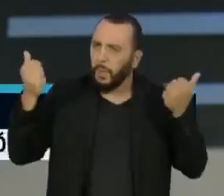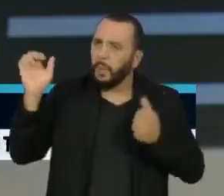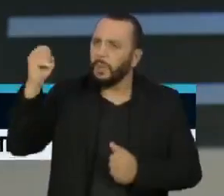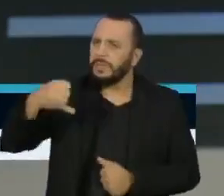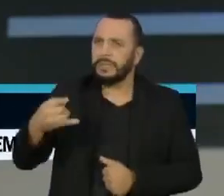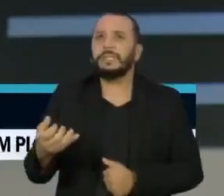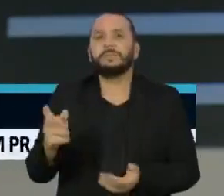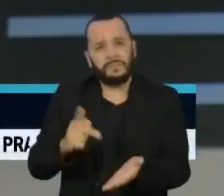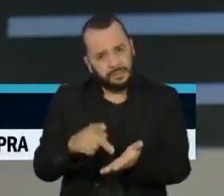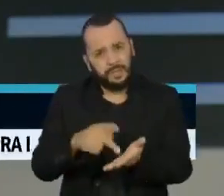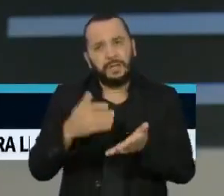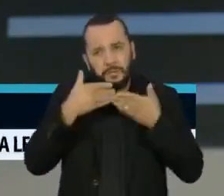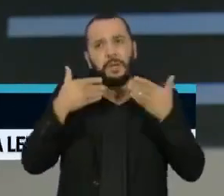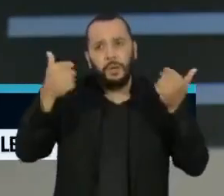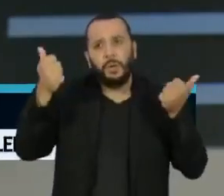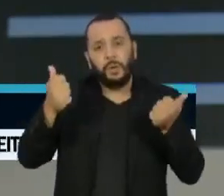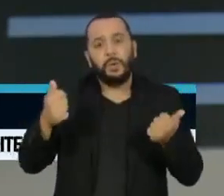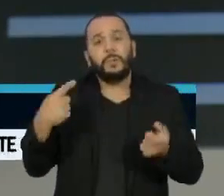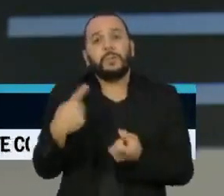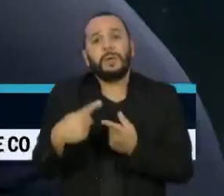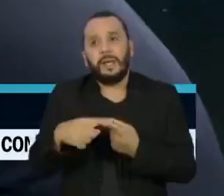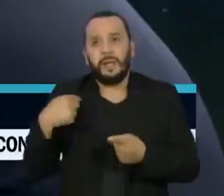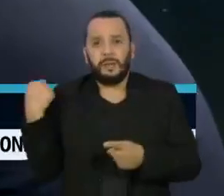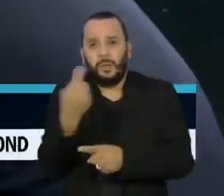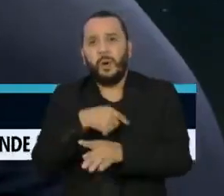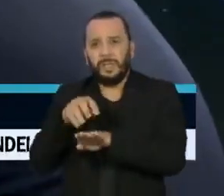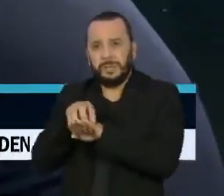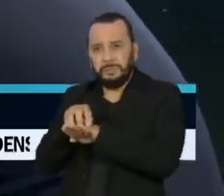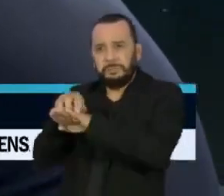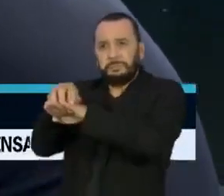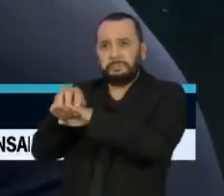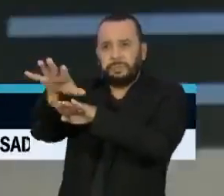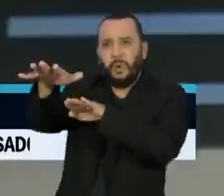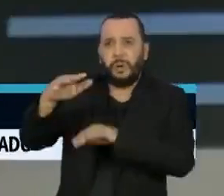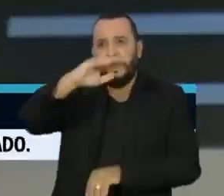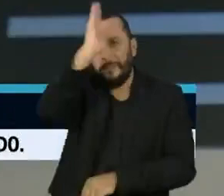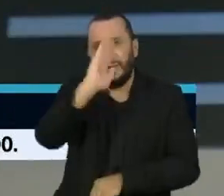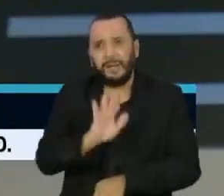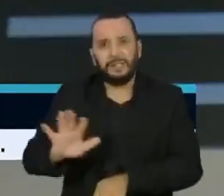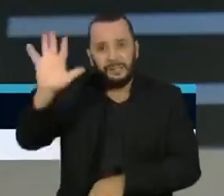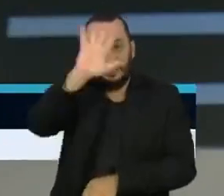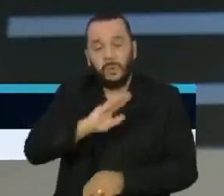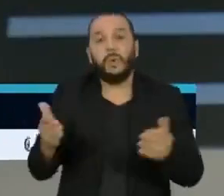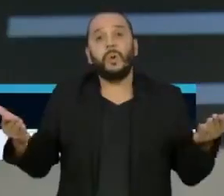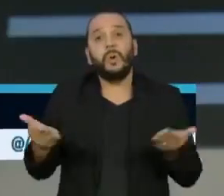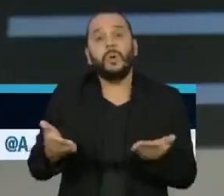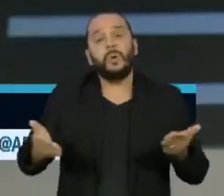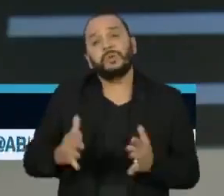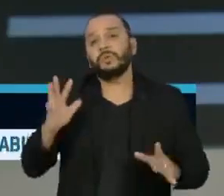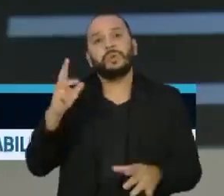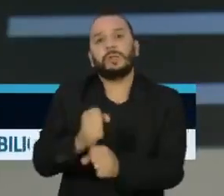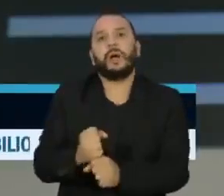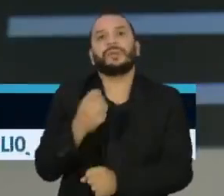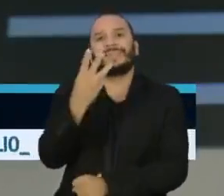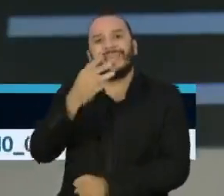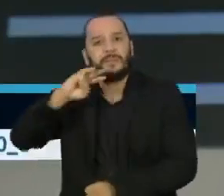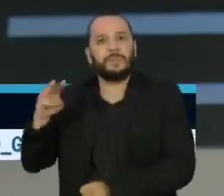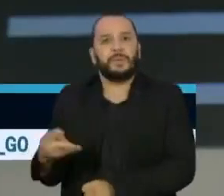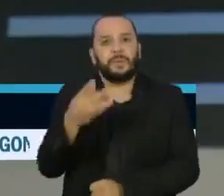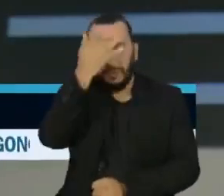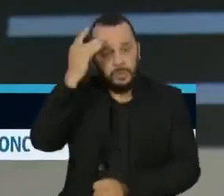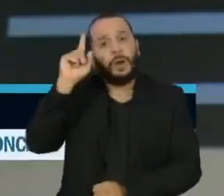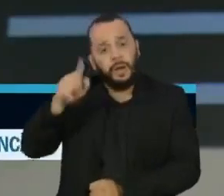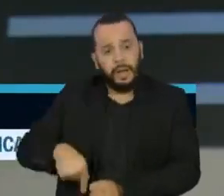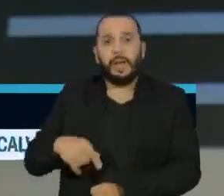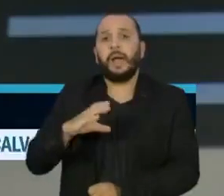estamos fornecendo as vacinas para o Brasil. Quer dizer, se hoje já se vacinou quase 3 milhões de pessoas, é às custas